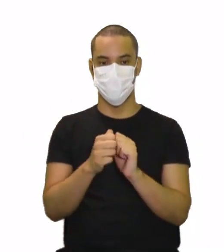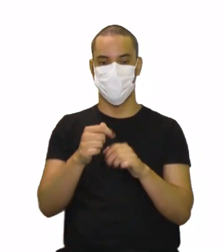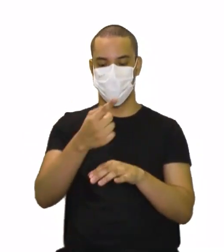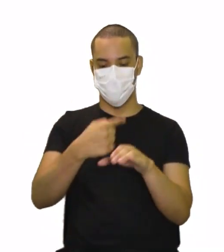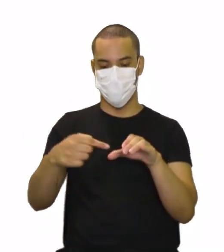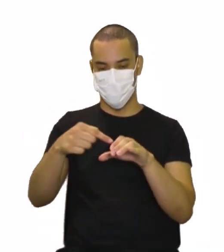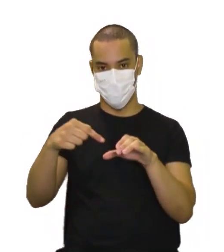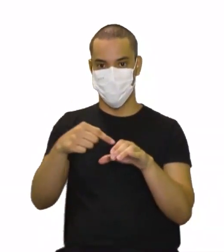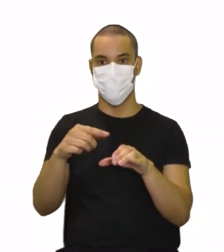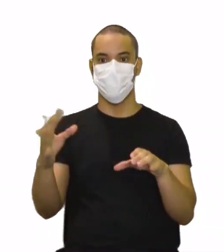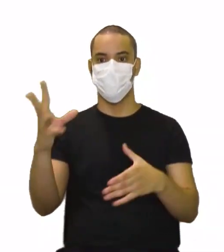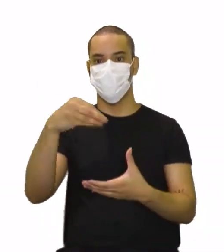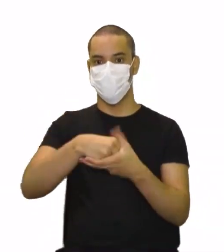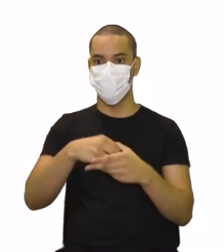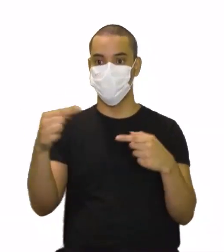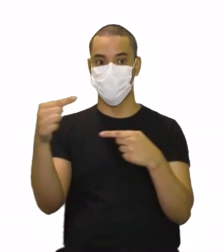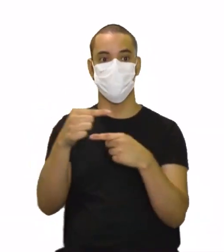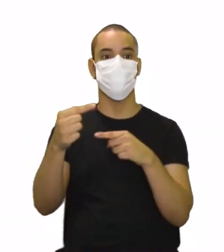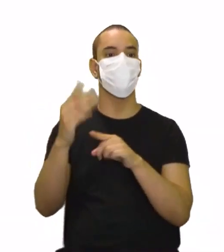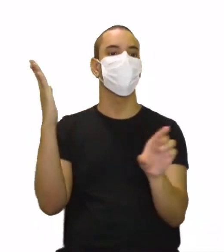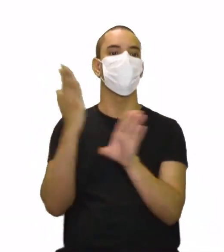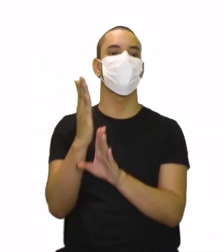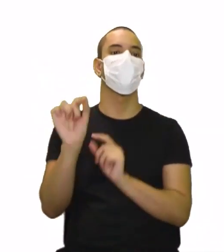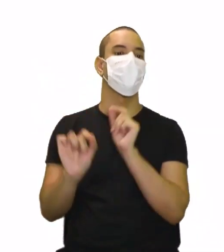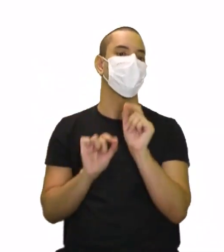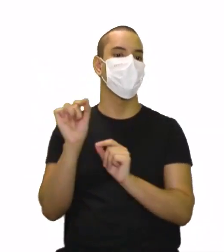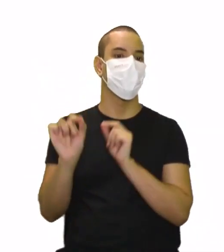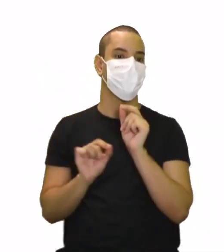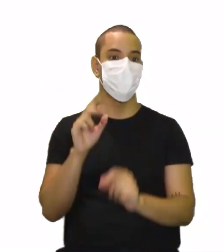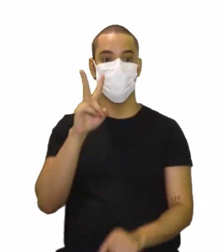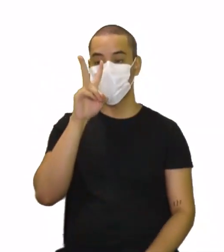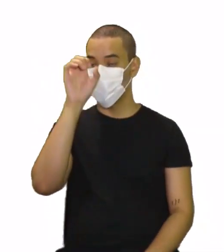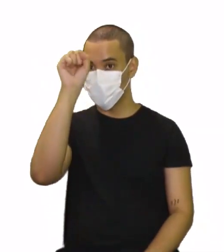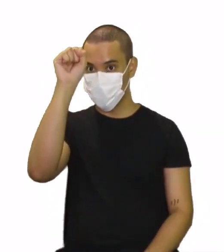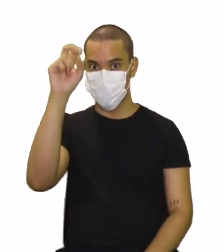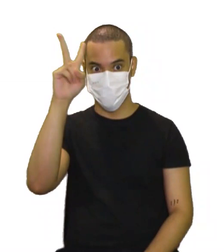magnético se torna polarizada por causa da força. Lembrando que